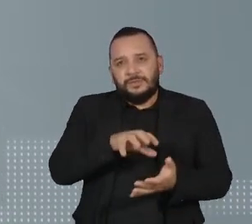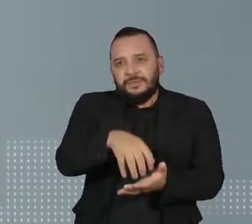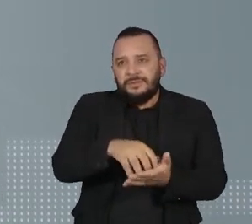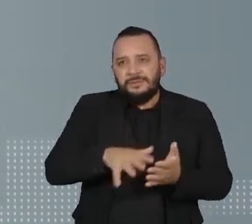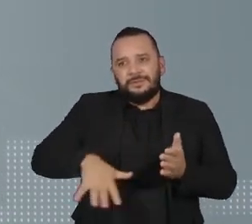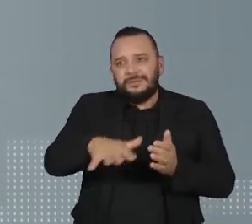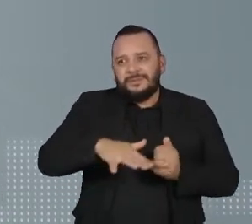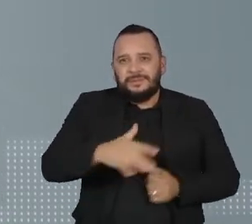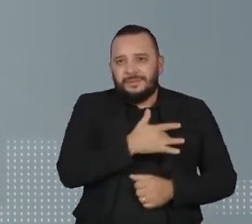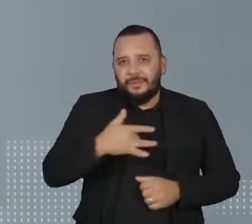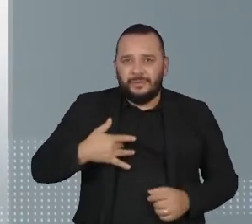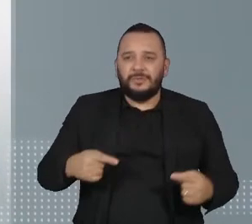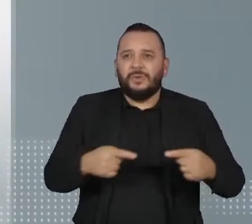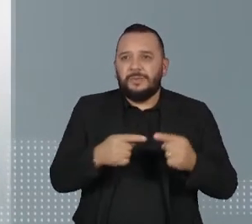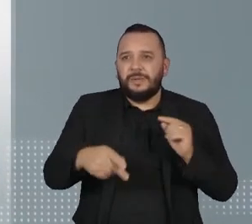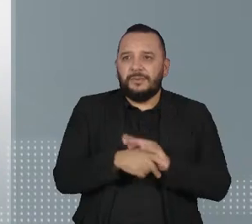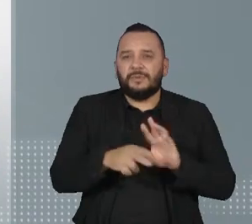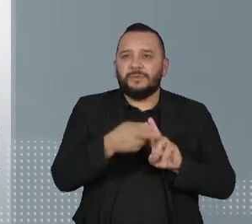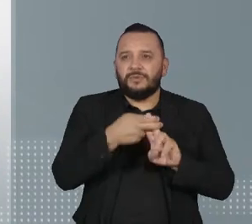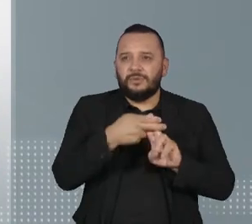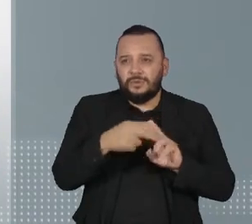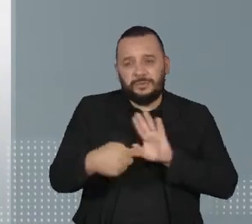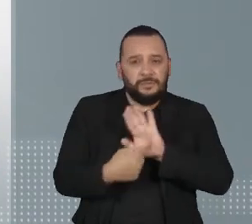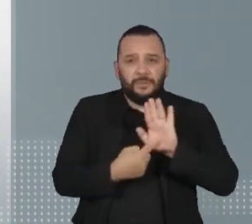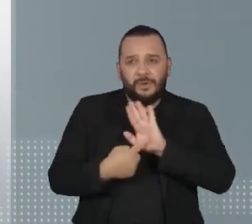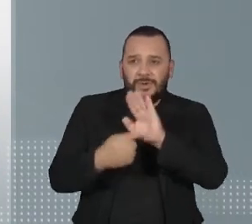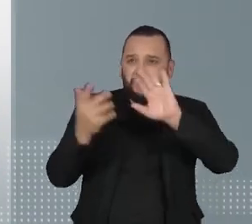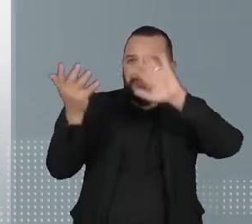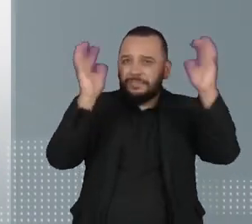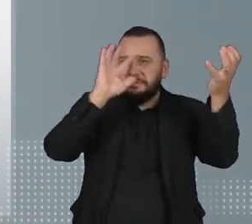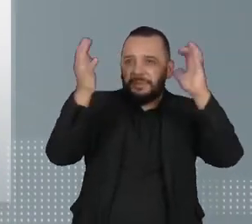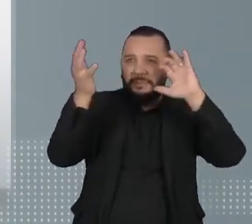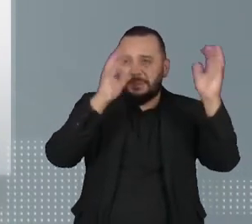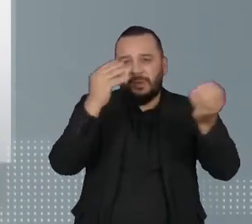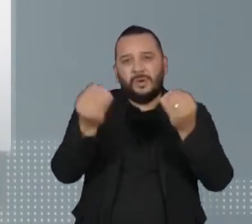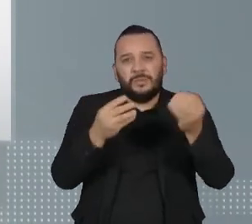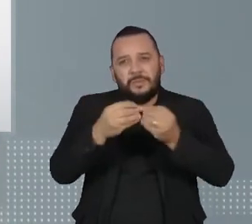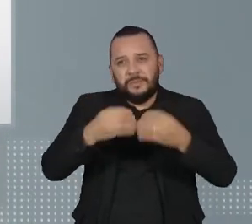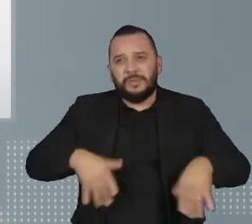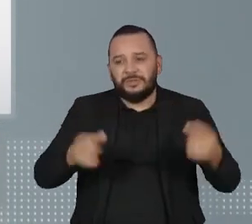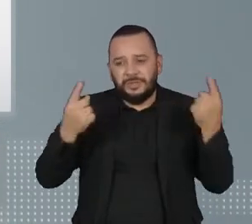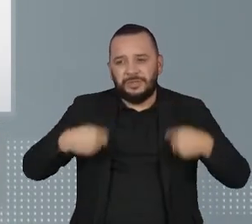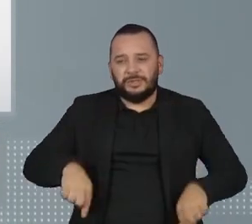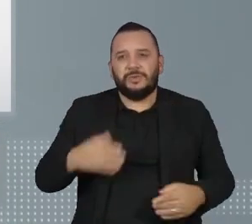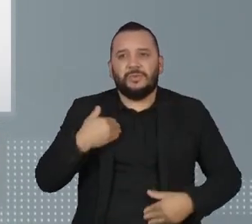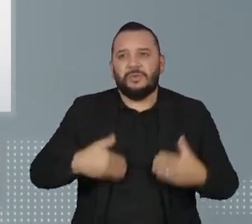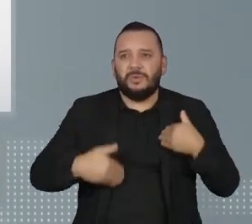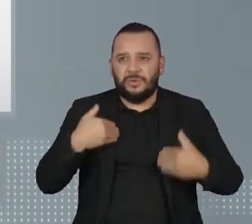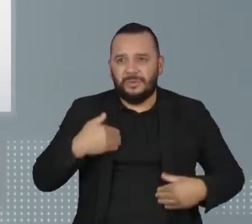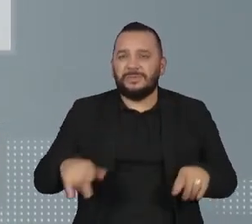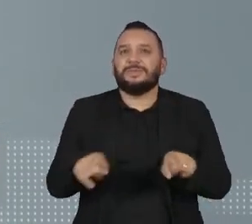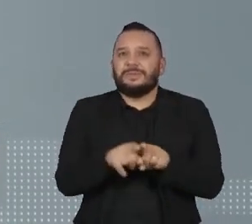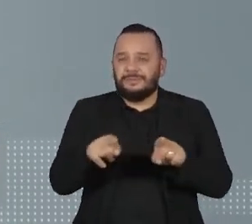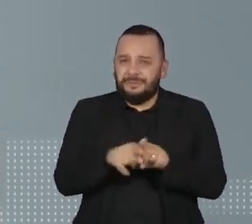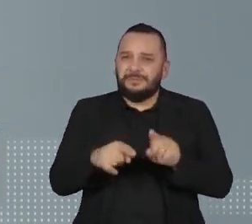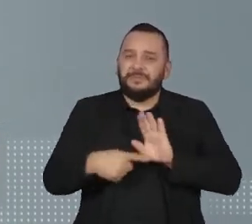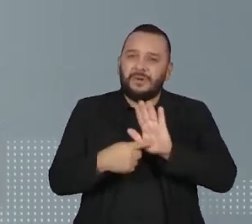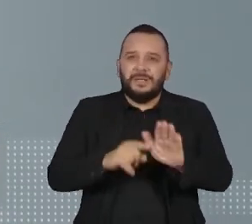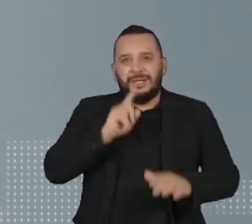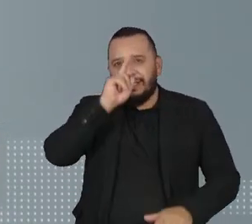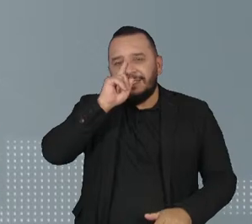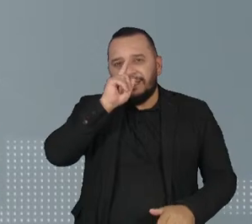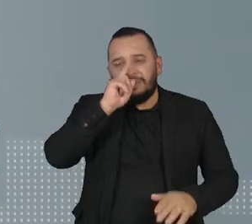SUS ele mostra os impactos das mudanças climáticas na saúde de forma geral e depois traz uma lista dos riscos